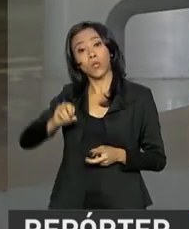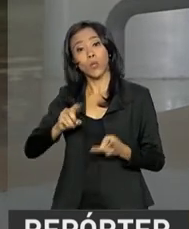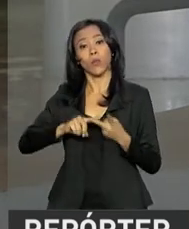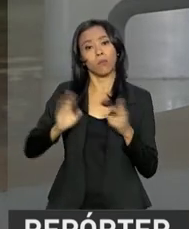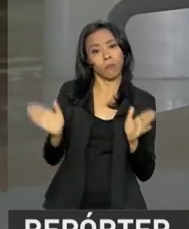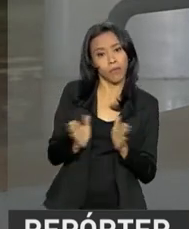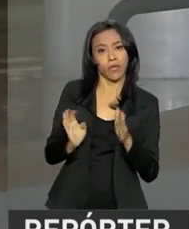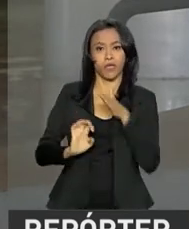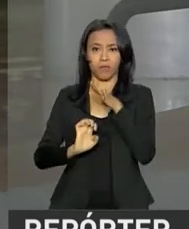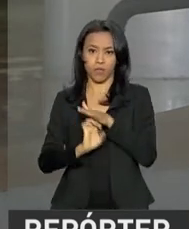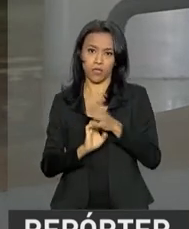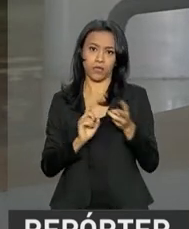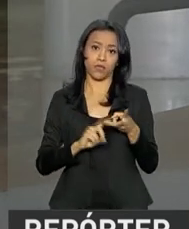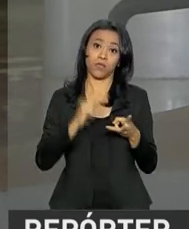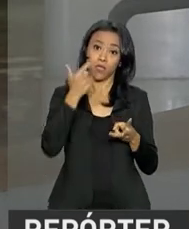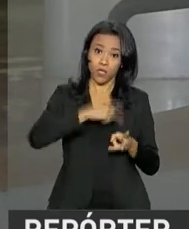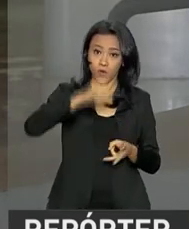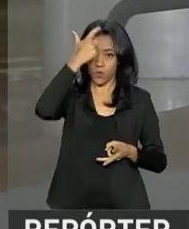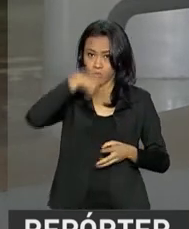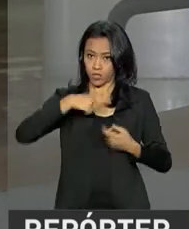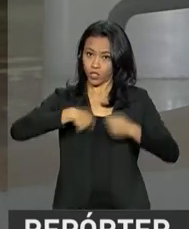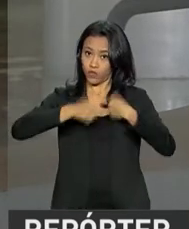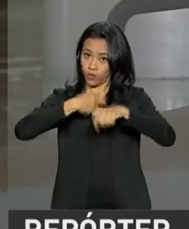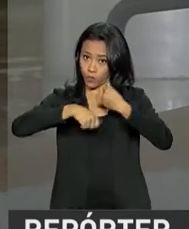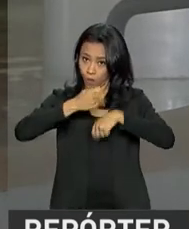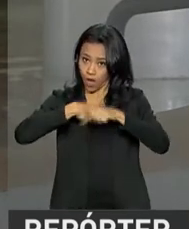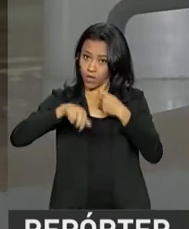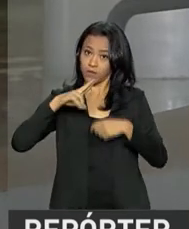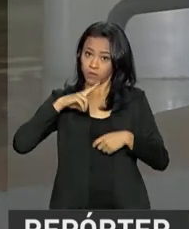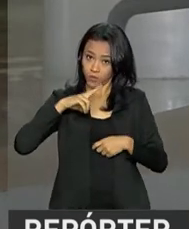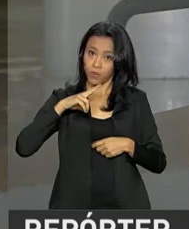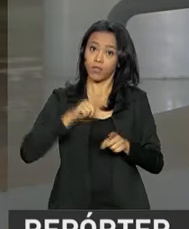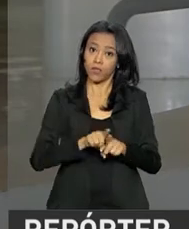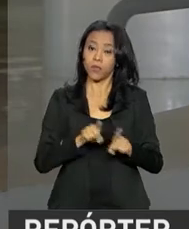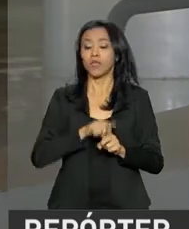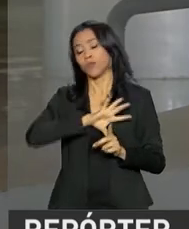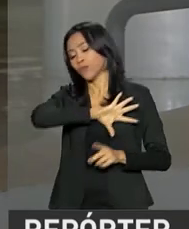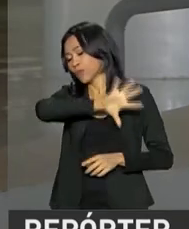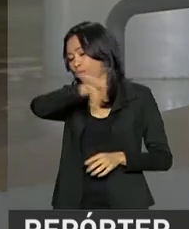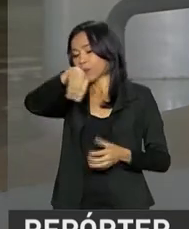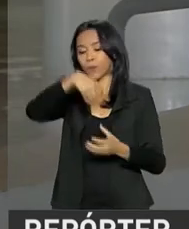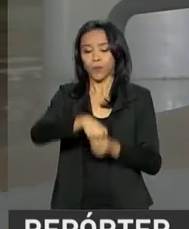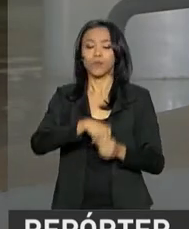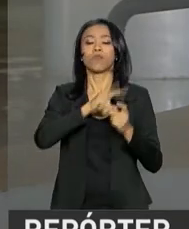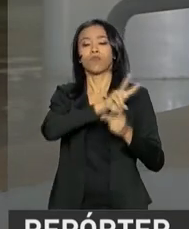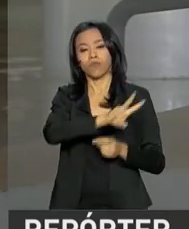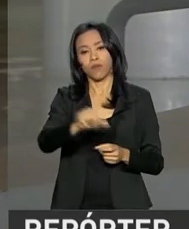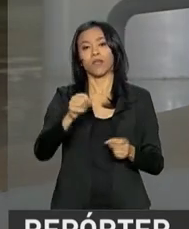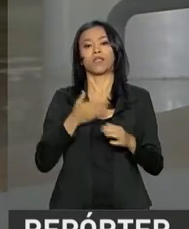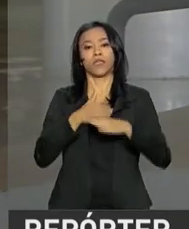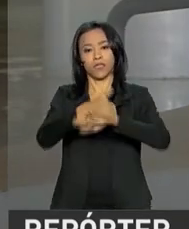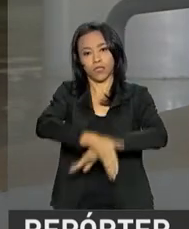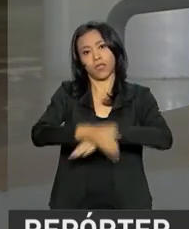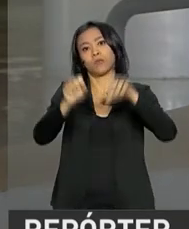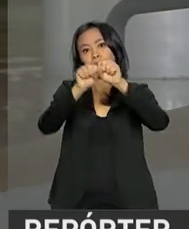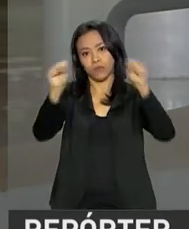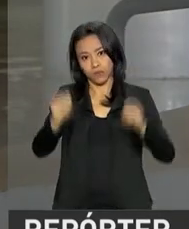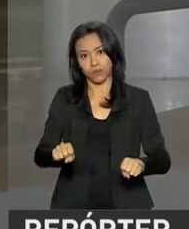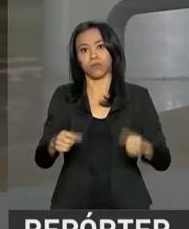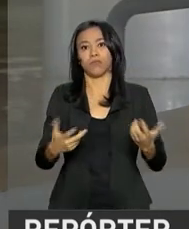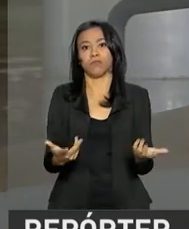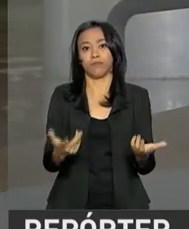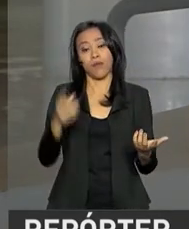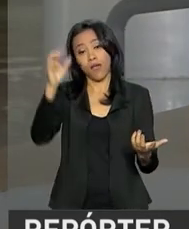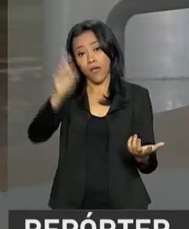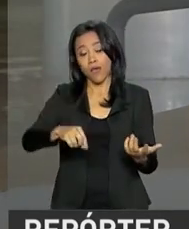e os microempreendedores individuais os mês serão obrigadas a aderir ao sistema esta